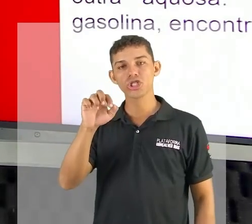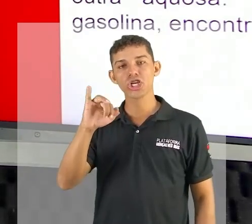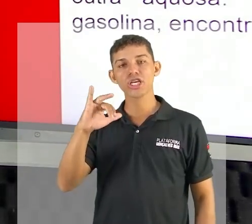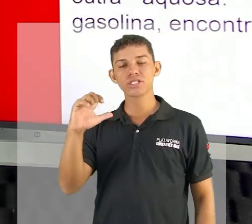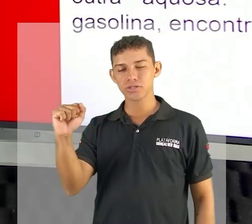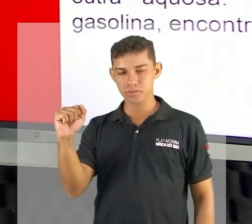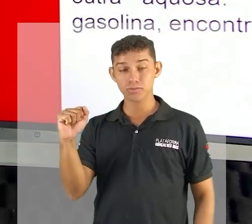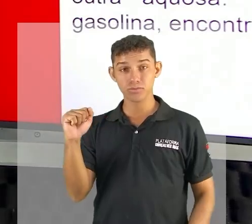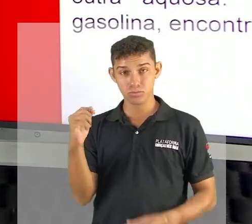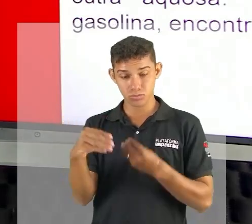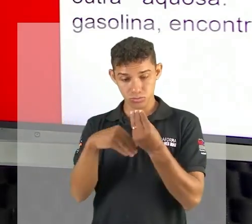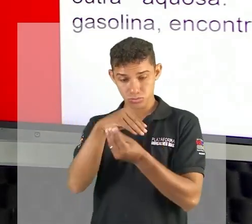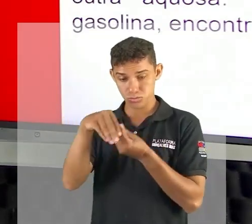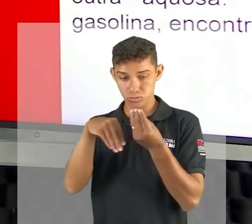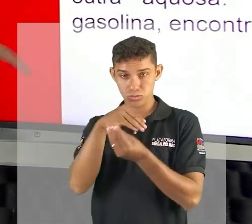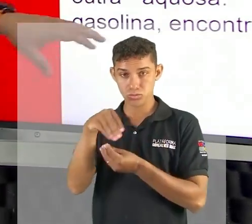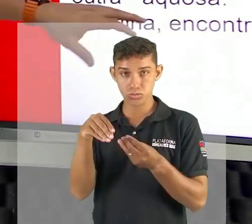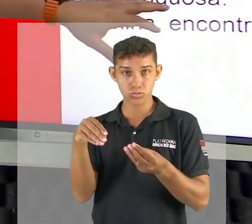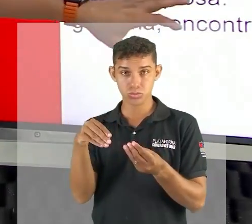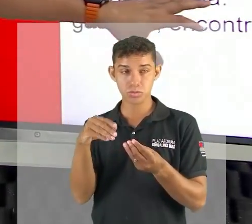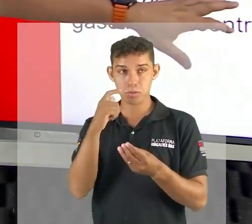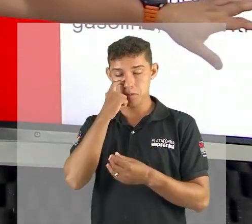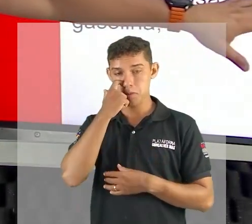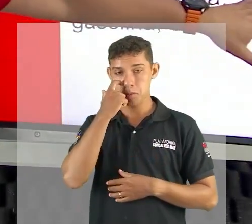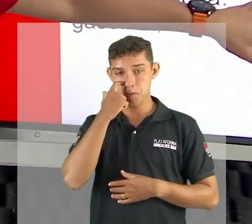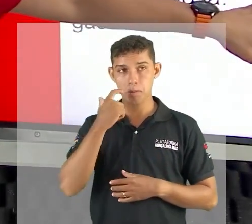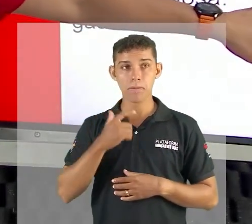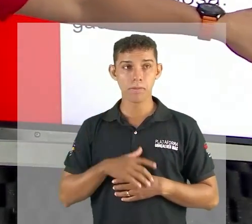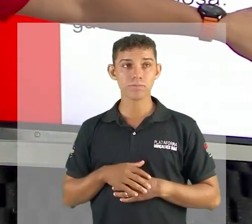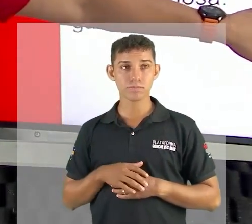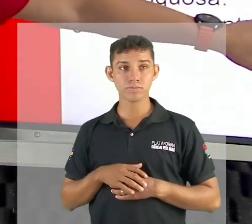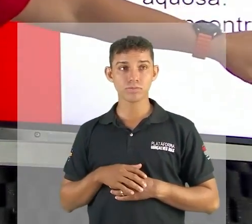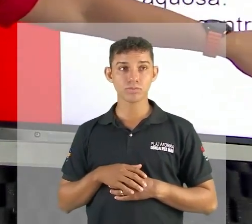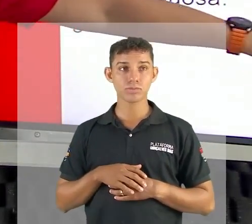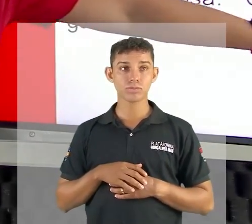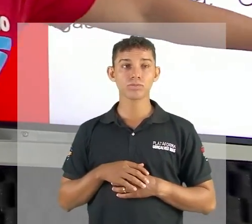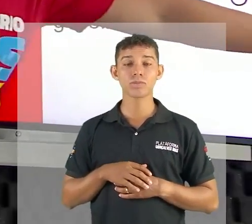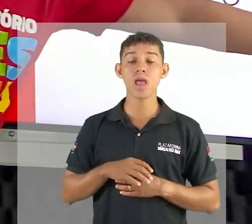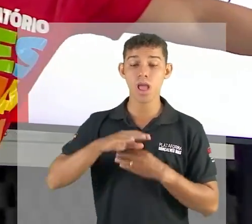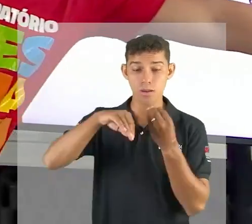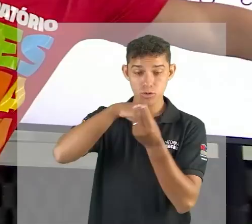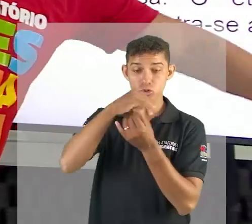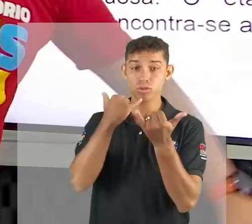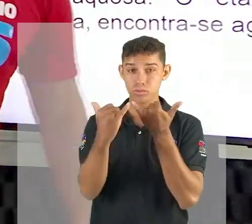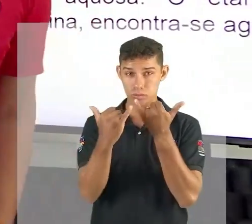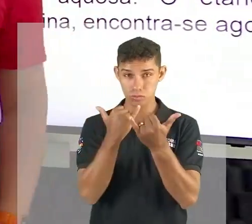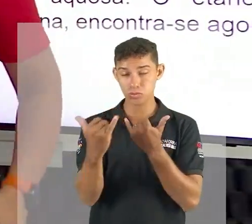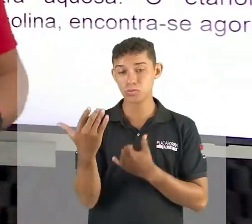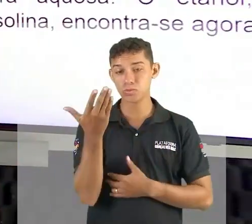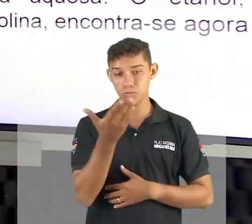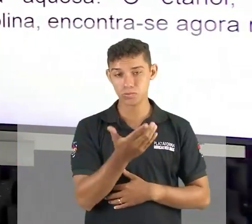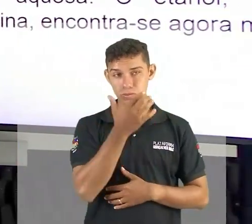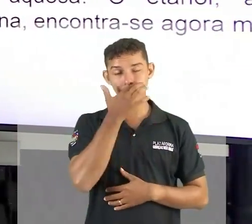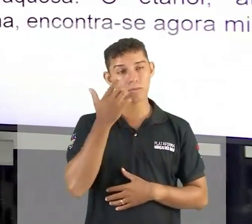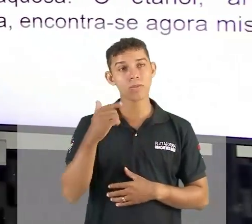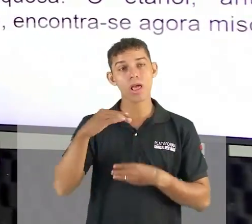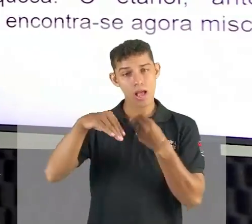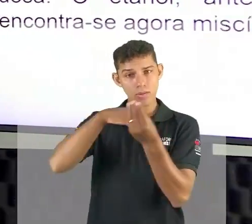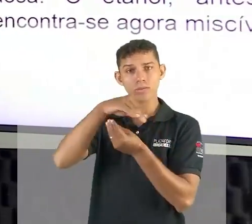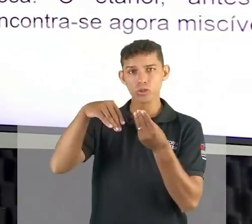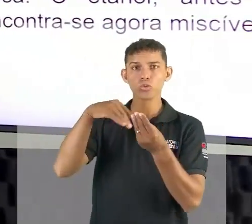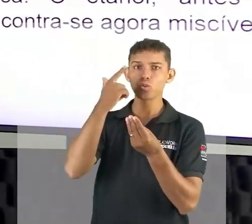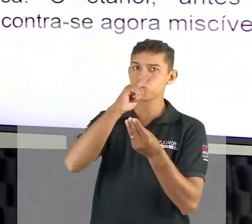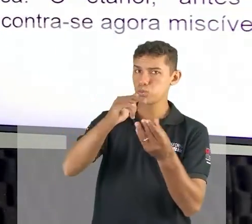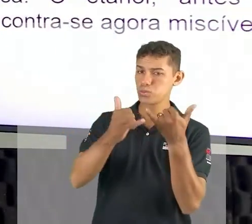Tá certo? Ele, até bem que ele já fala para ti, ó, o etanol miscível com a água. Então ele se mistura com a